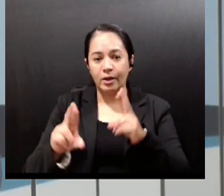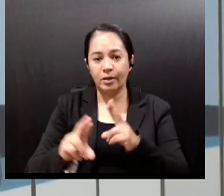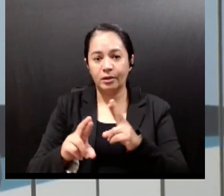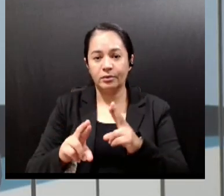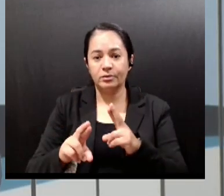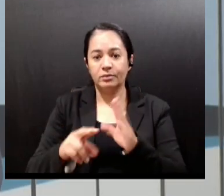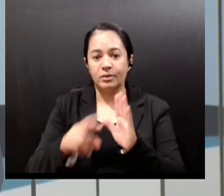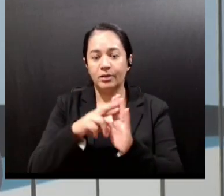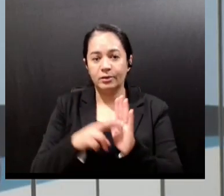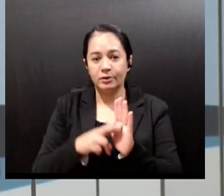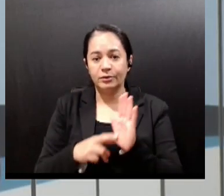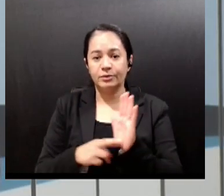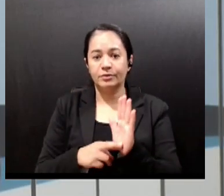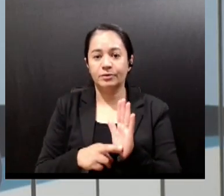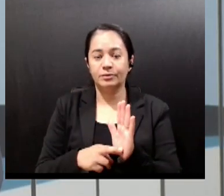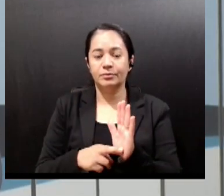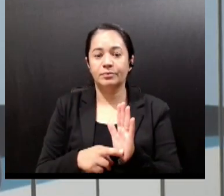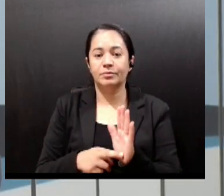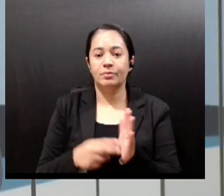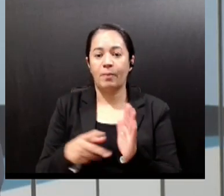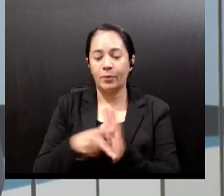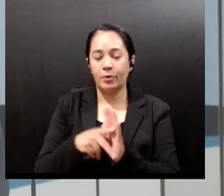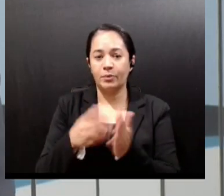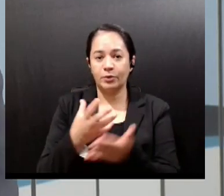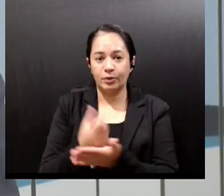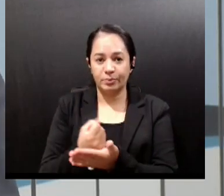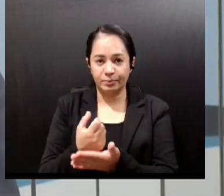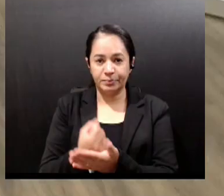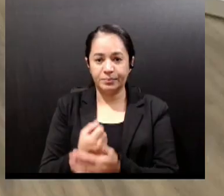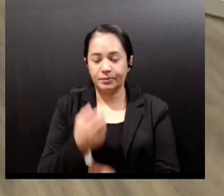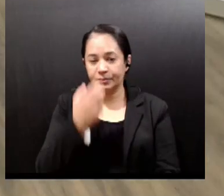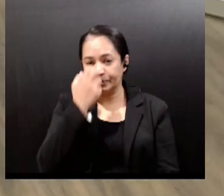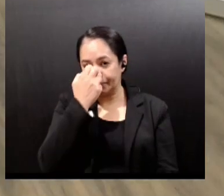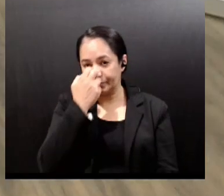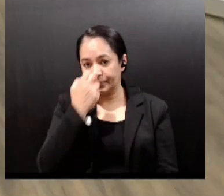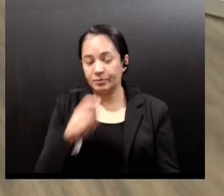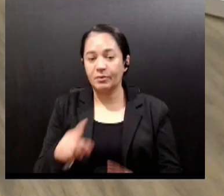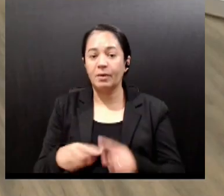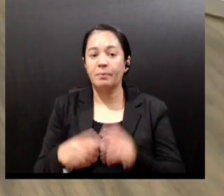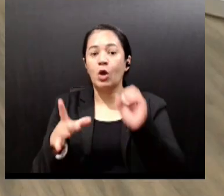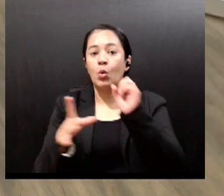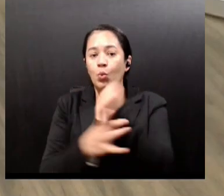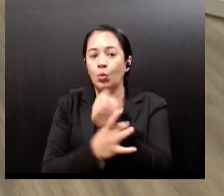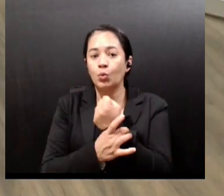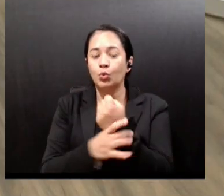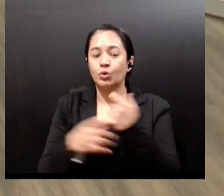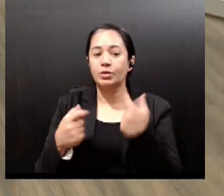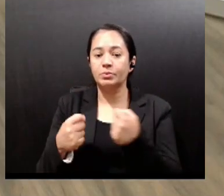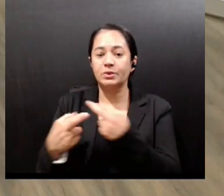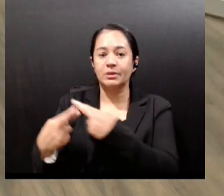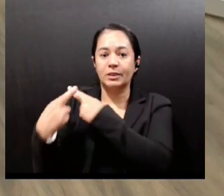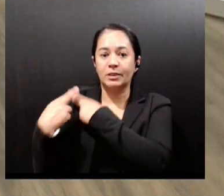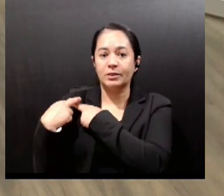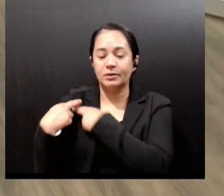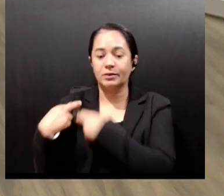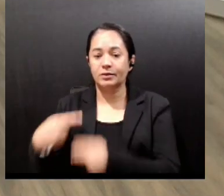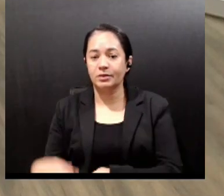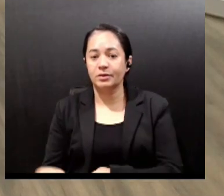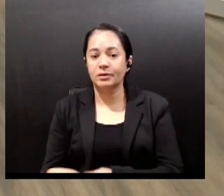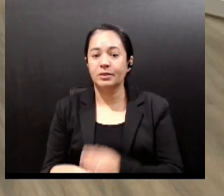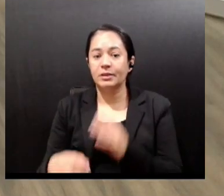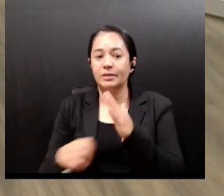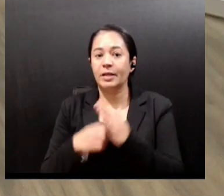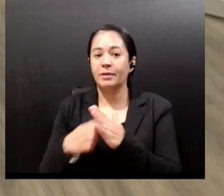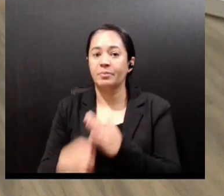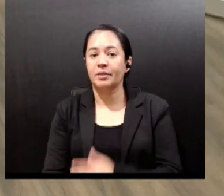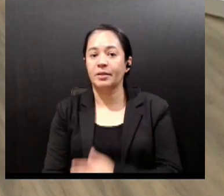regulamentação deste aplicativo no município. E esse seguro, ele deve ser de responsabilidade da empresa ou do